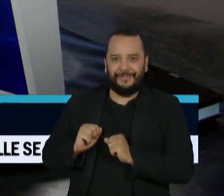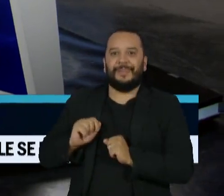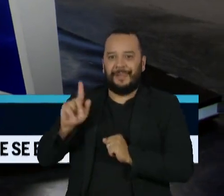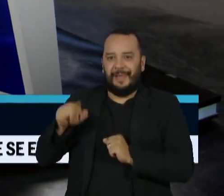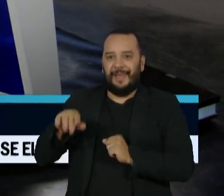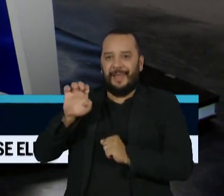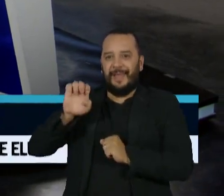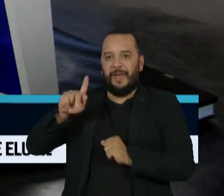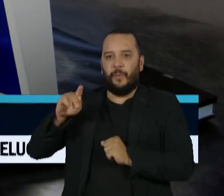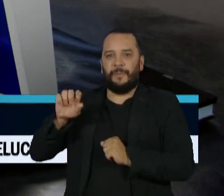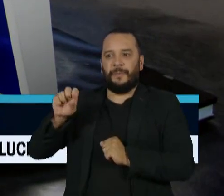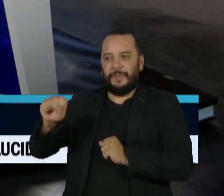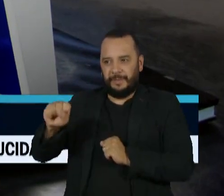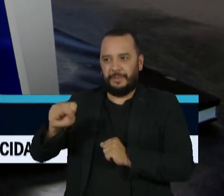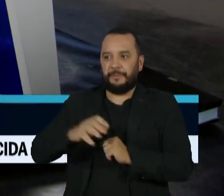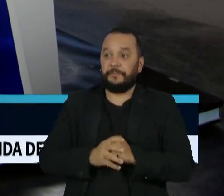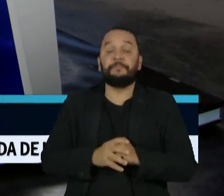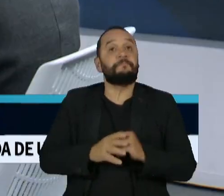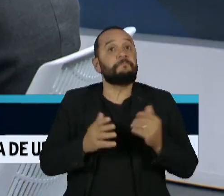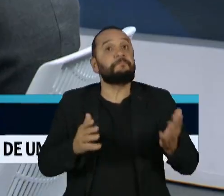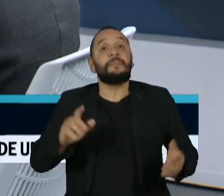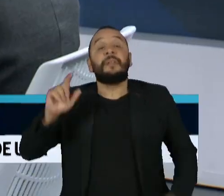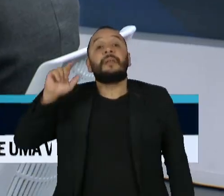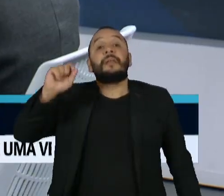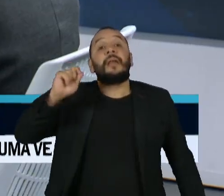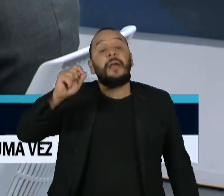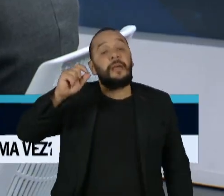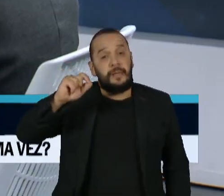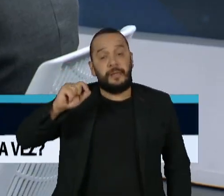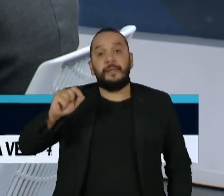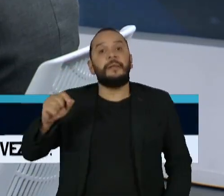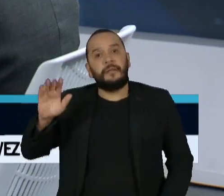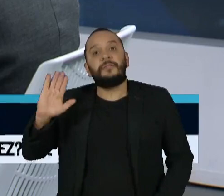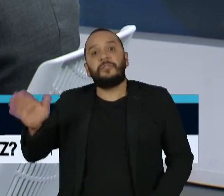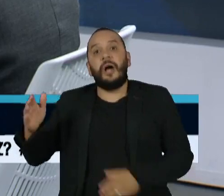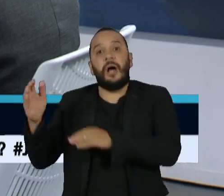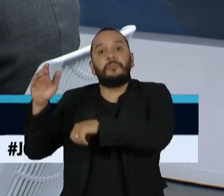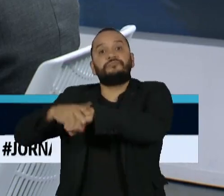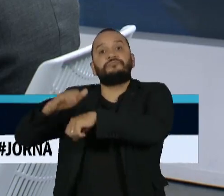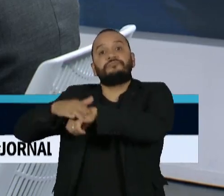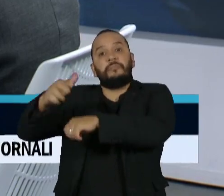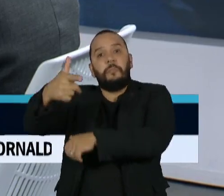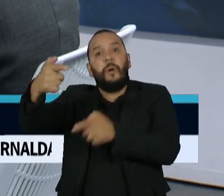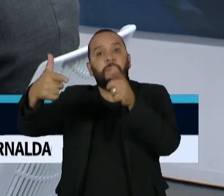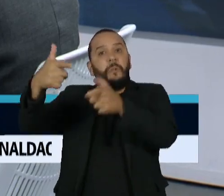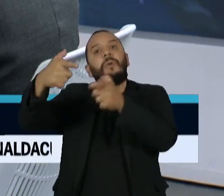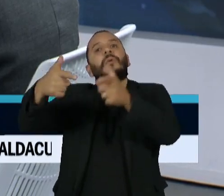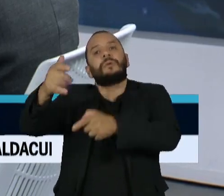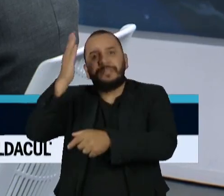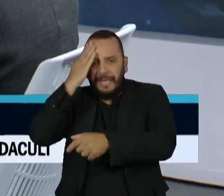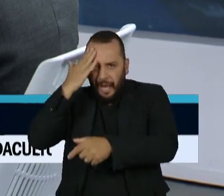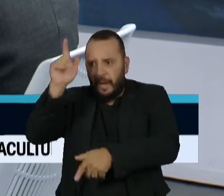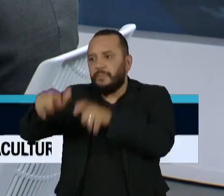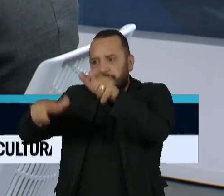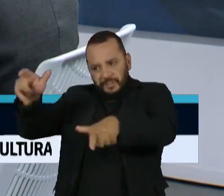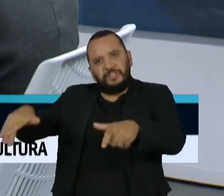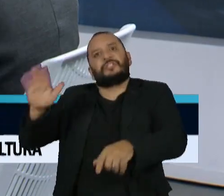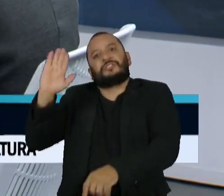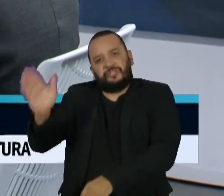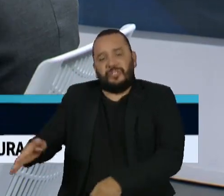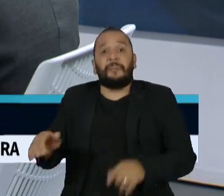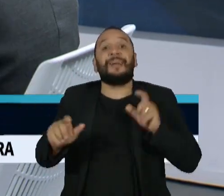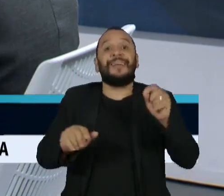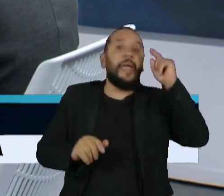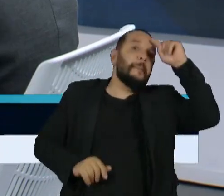claro quem matou, mas ainda nós não temos resposta sobre os mandantes e a motivação desse crime, né? Essa lentidão por